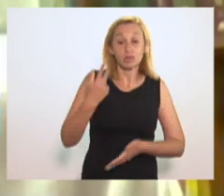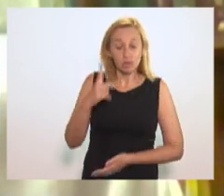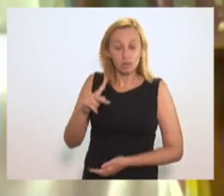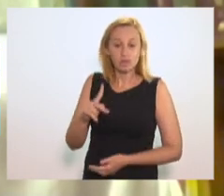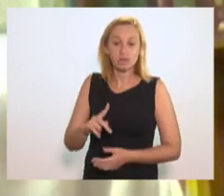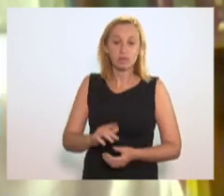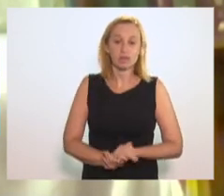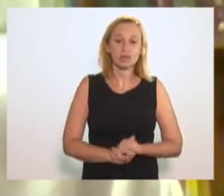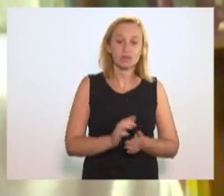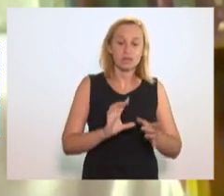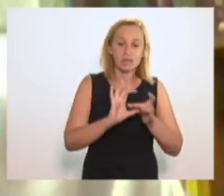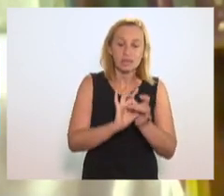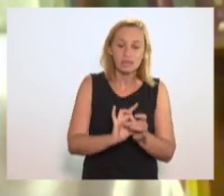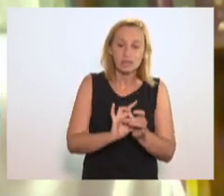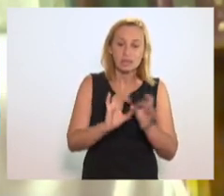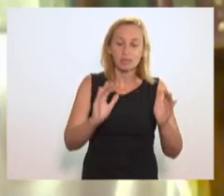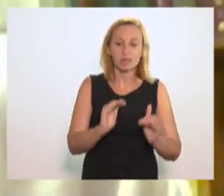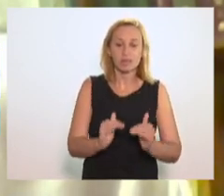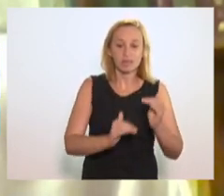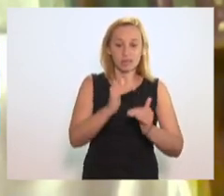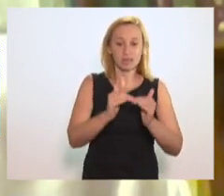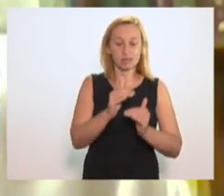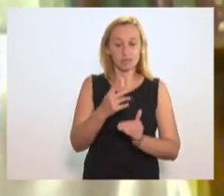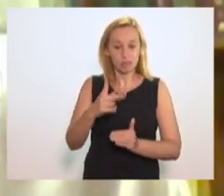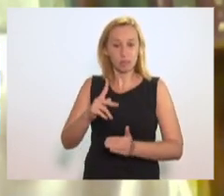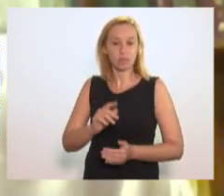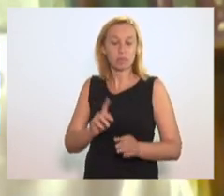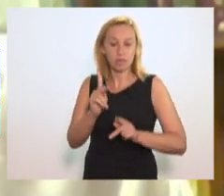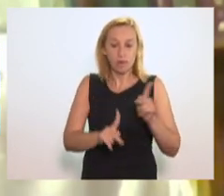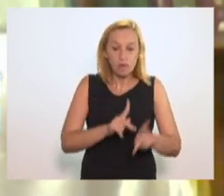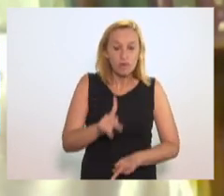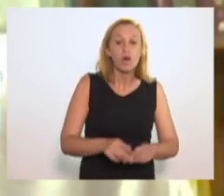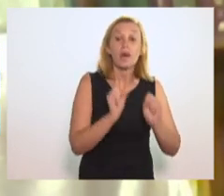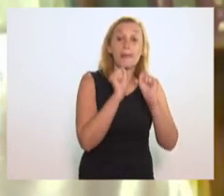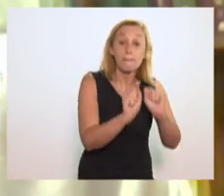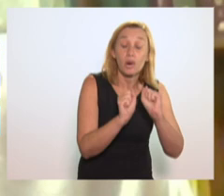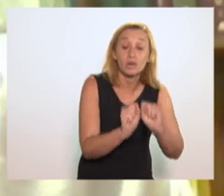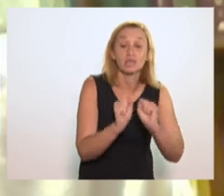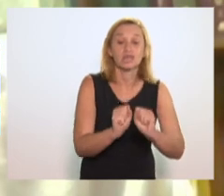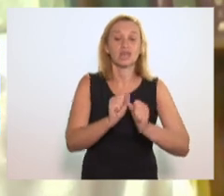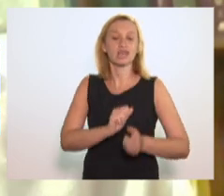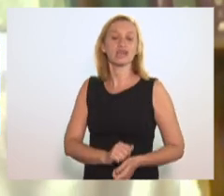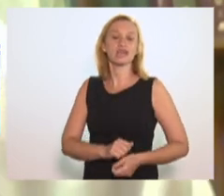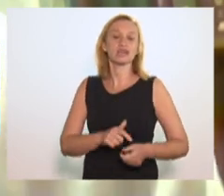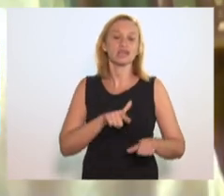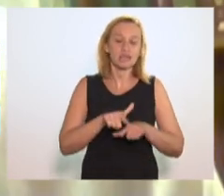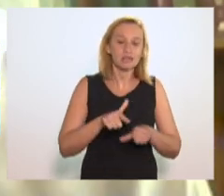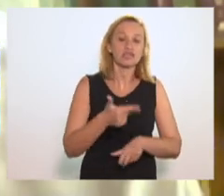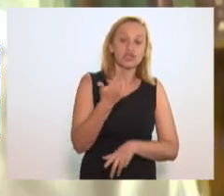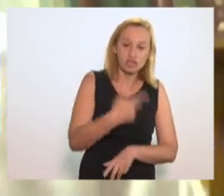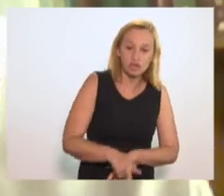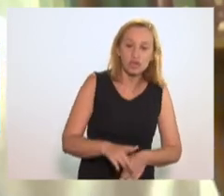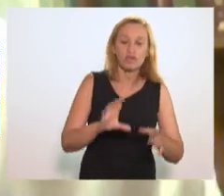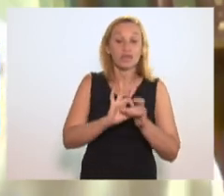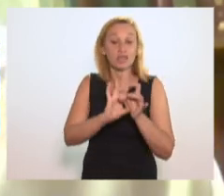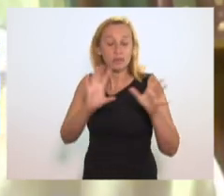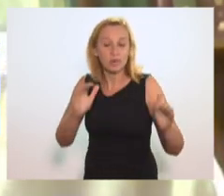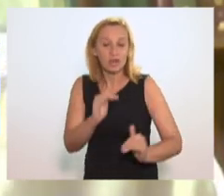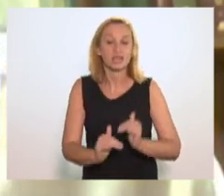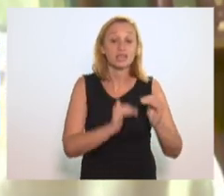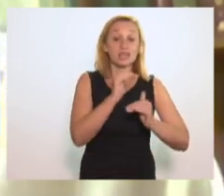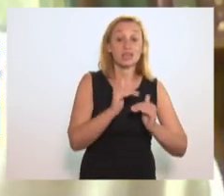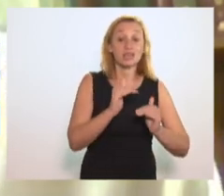devolver a democracia para o seu povo e poder exercer novamente a sua democracia na sua